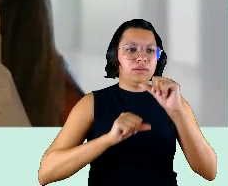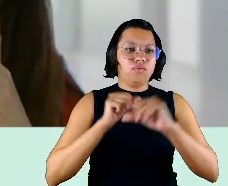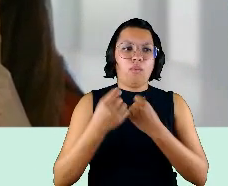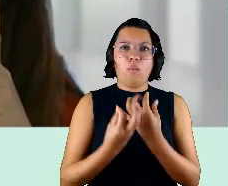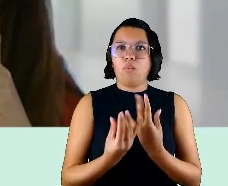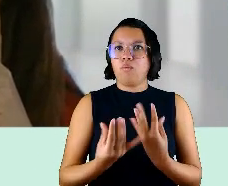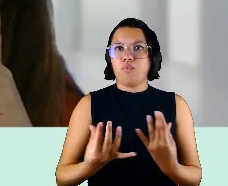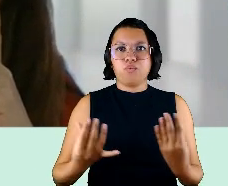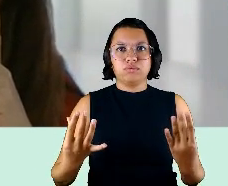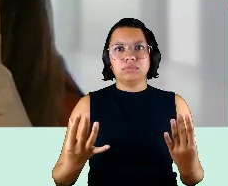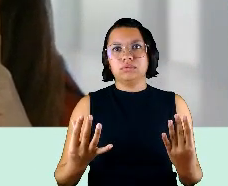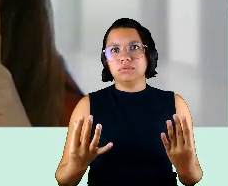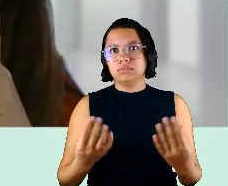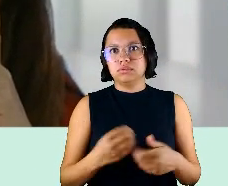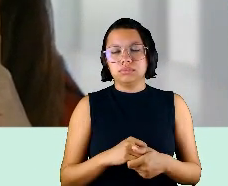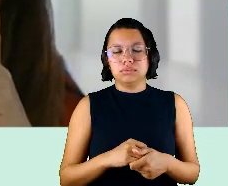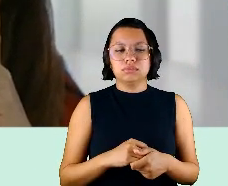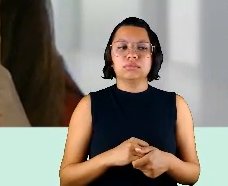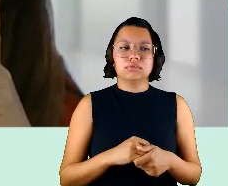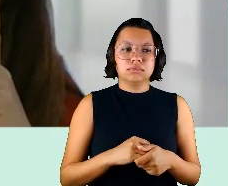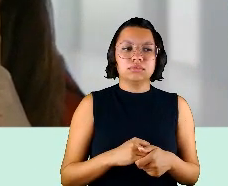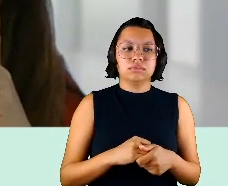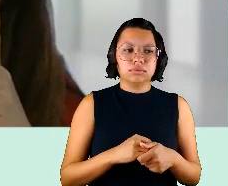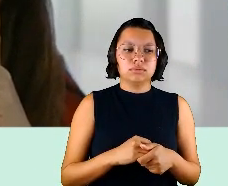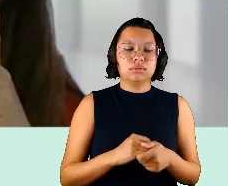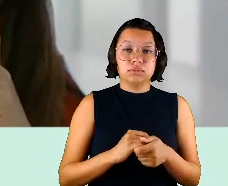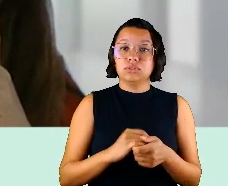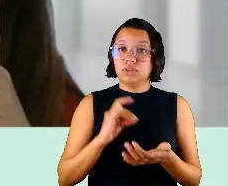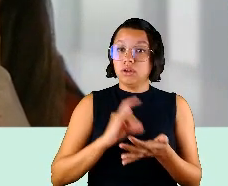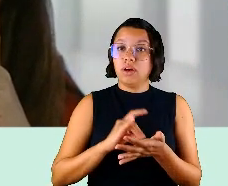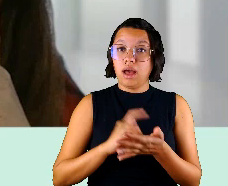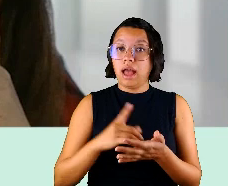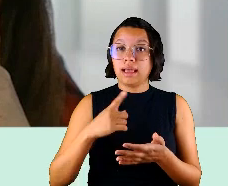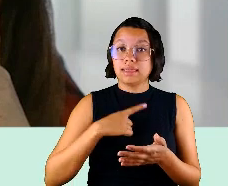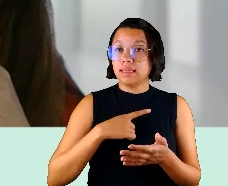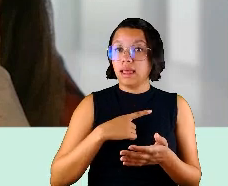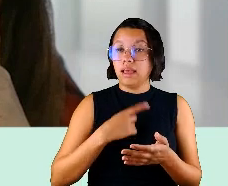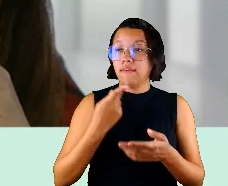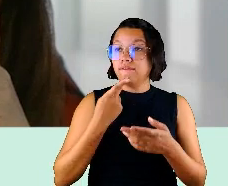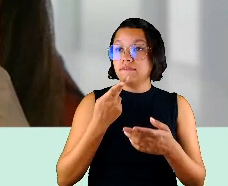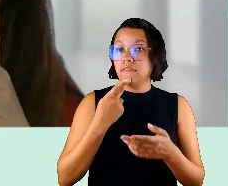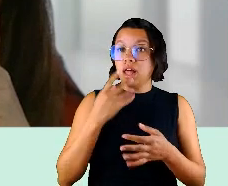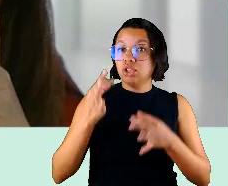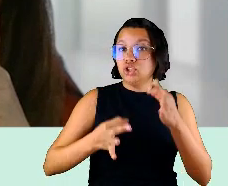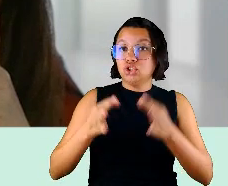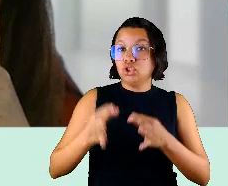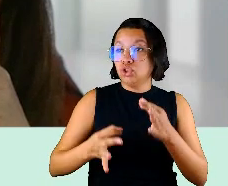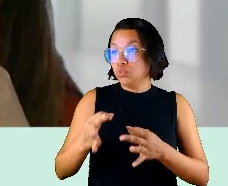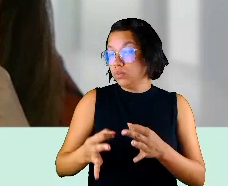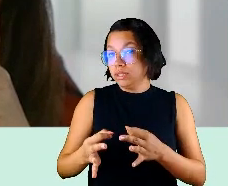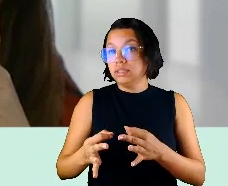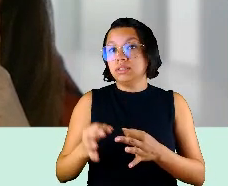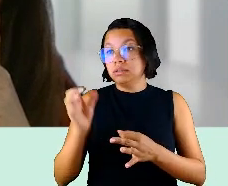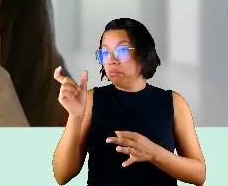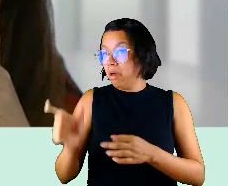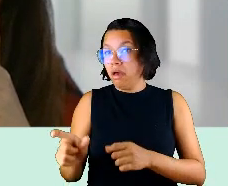certo? Virou mesmo. A gente tem relato de juízes e de